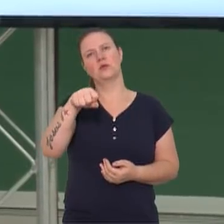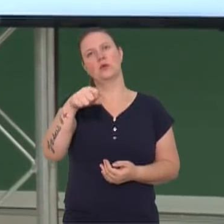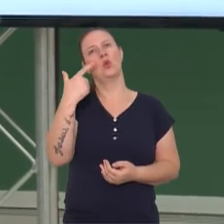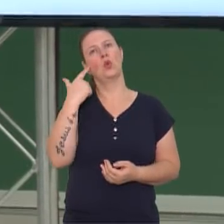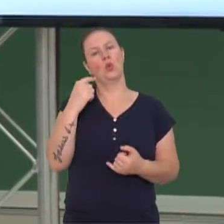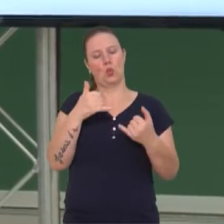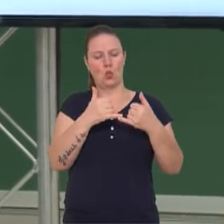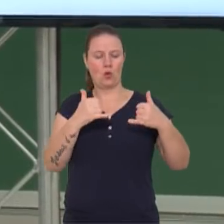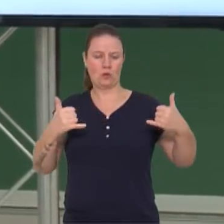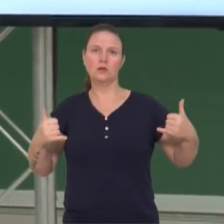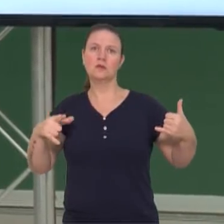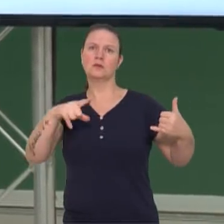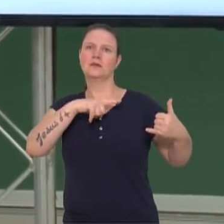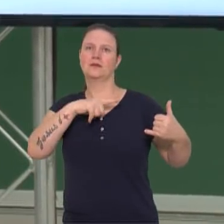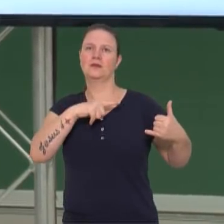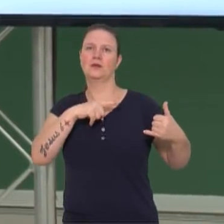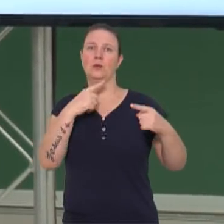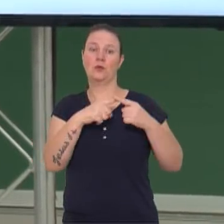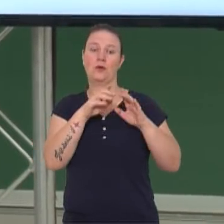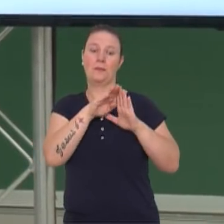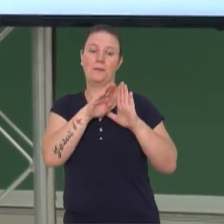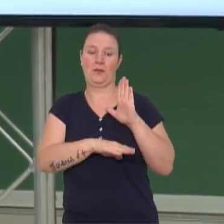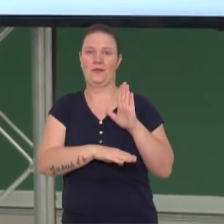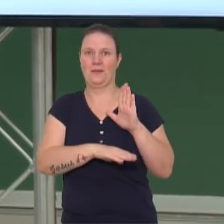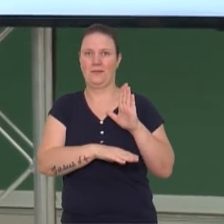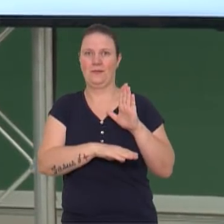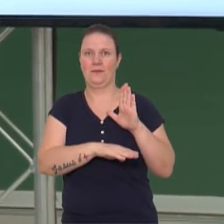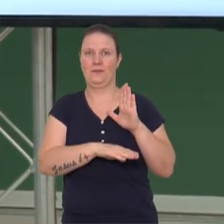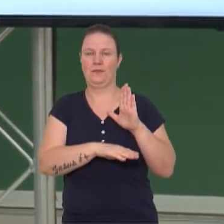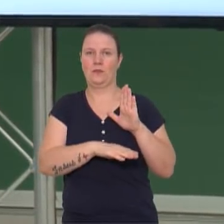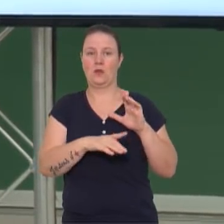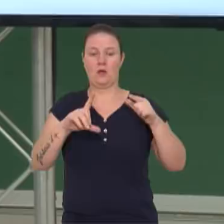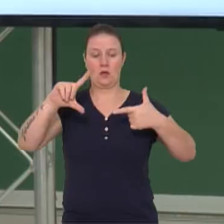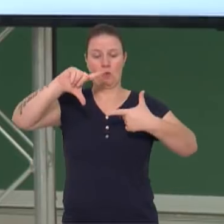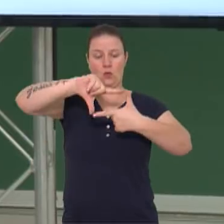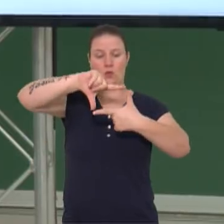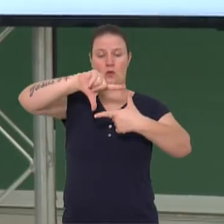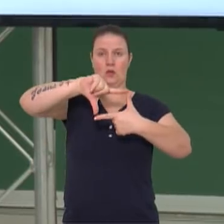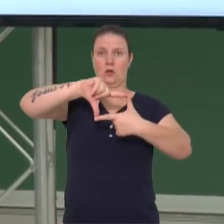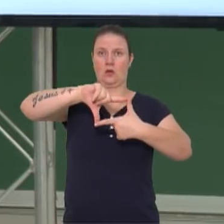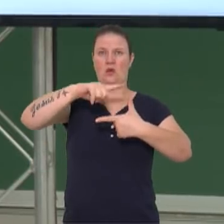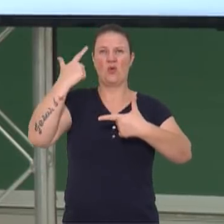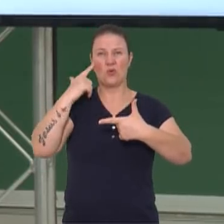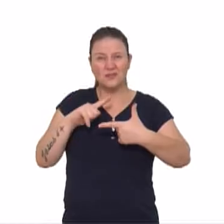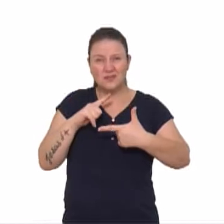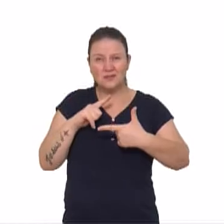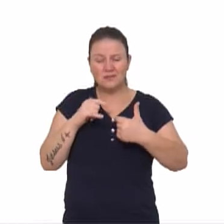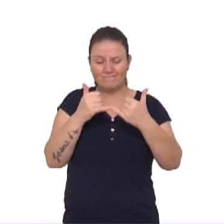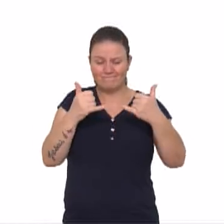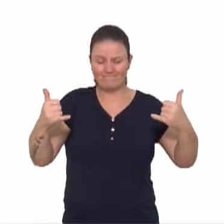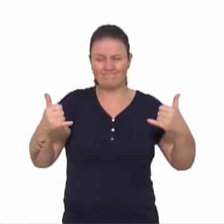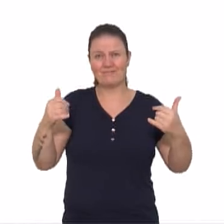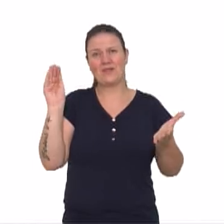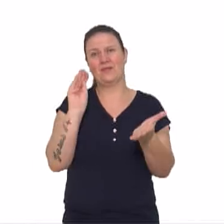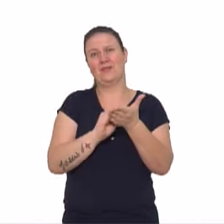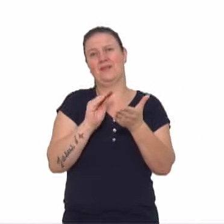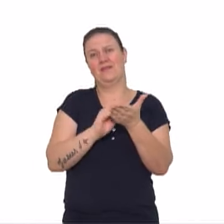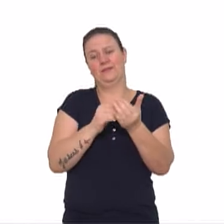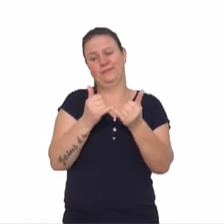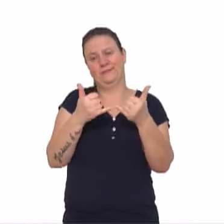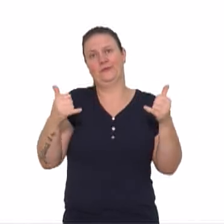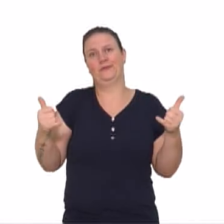porque deu um valor menor do que 70. Do retangular, vai conseguir cercar? Não, porque